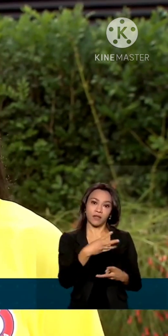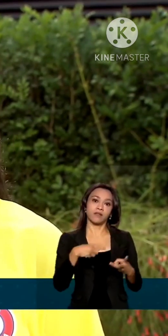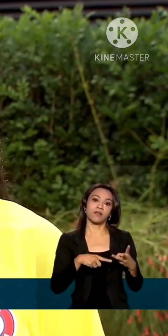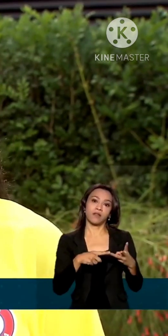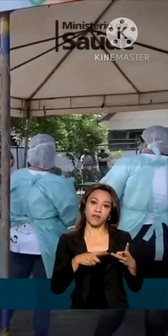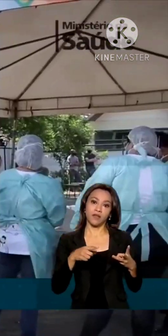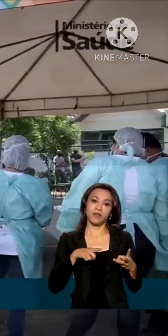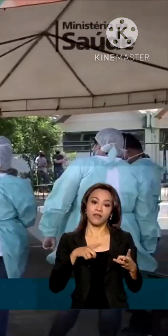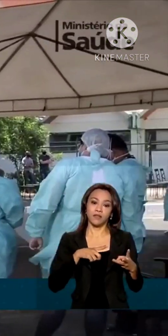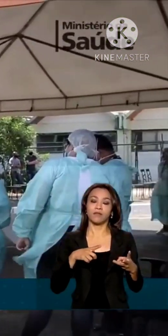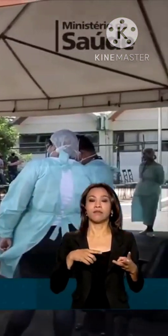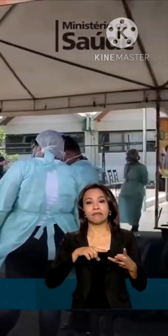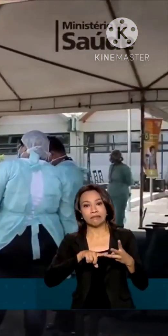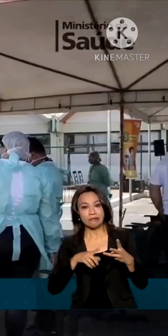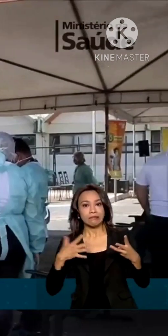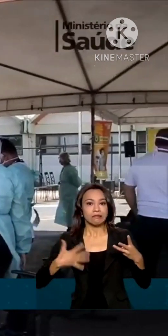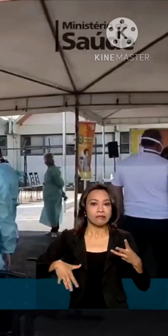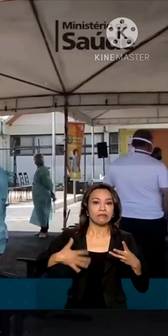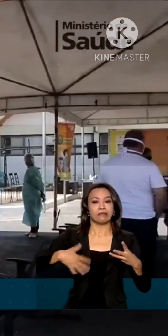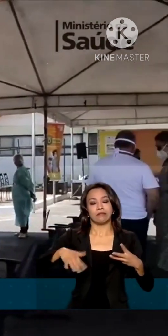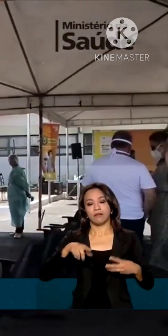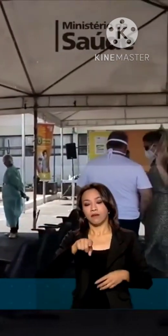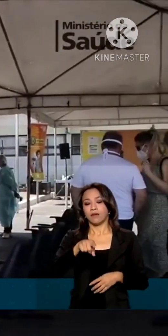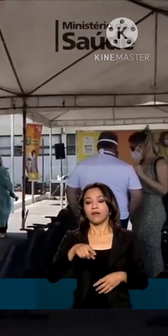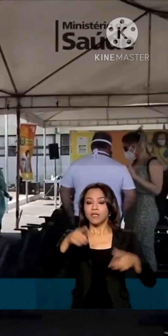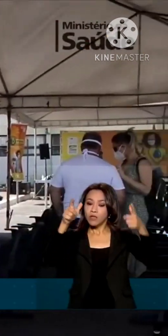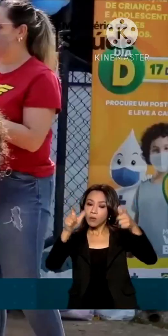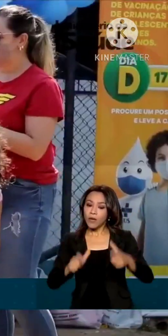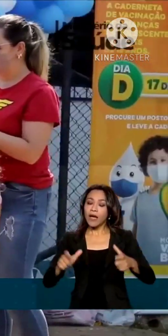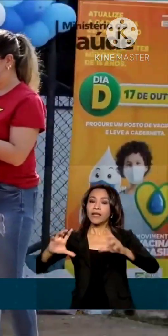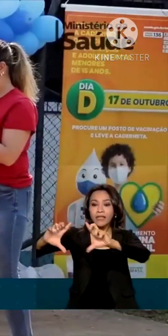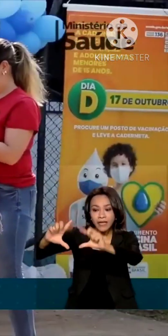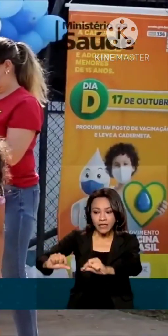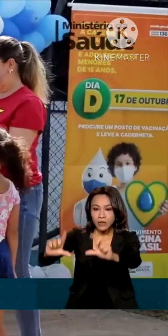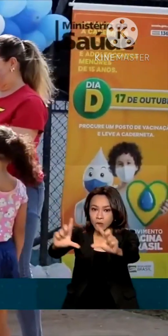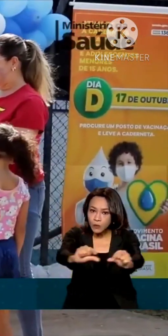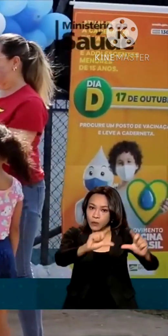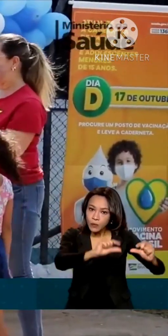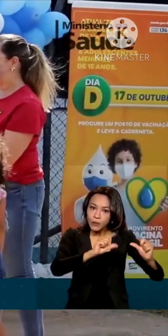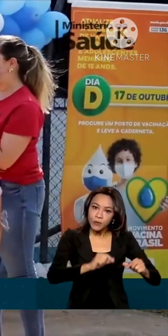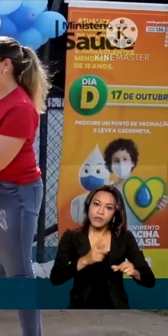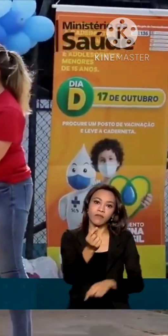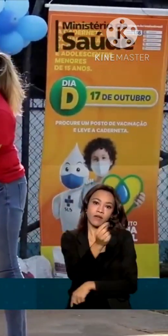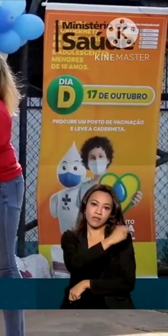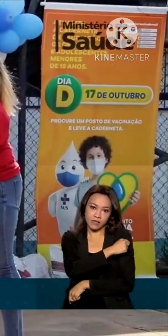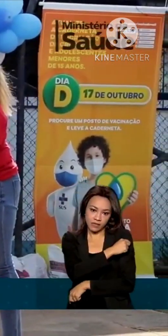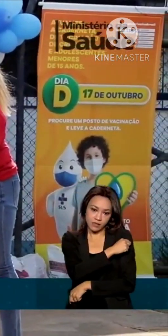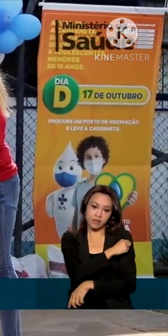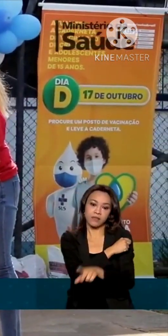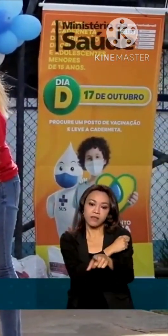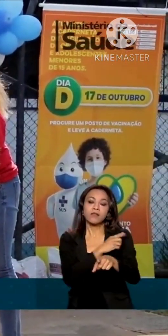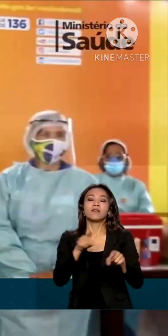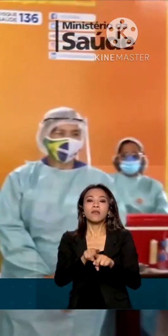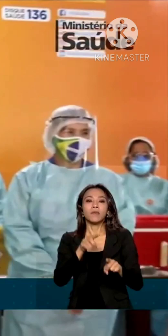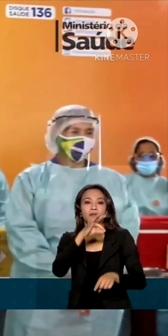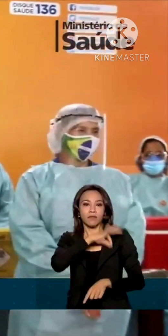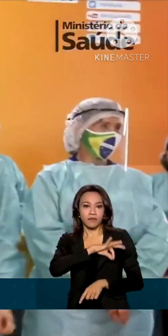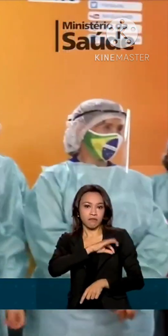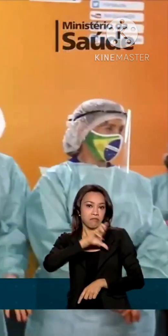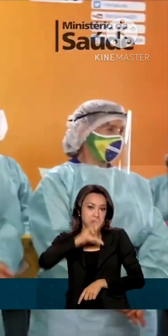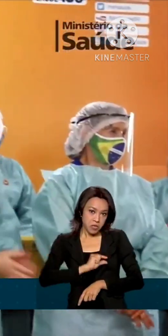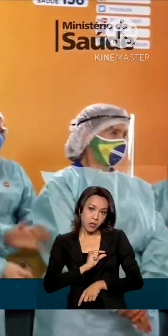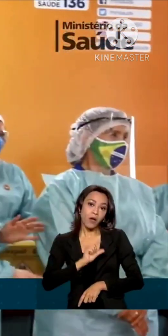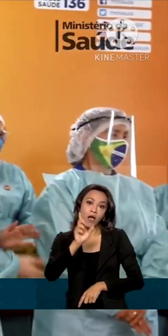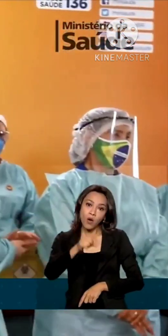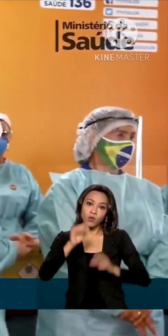diagnosticado com asma locais de baixa cobertura vacinal geralmente junto a populações de baixa renda são